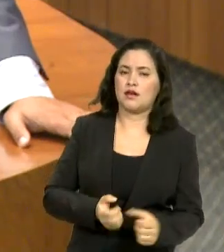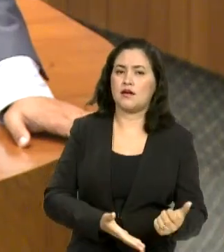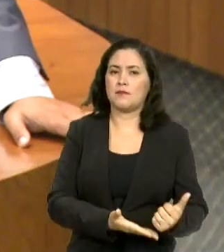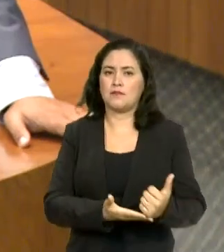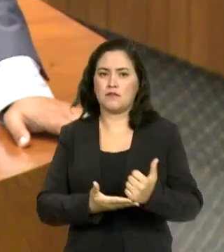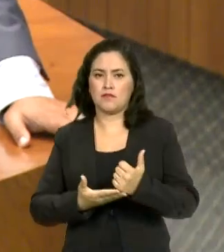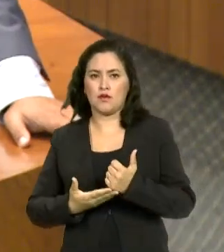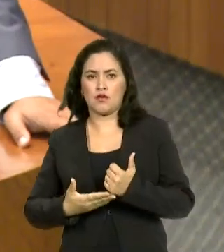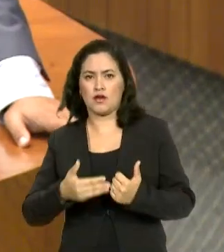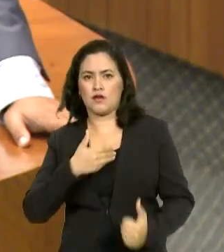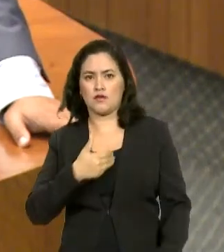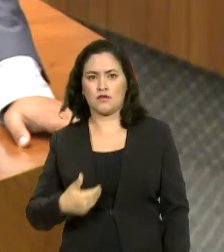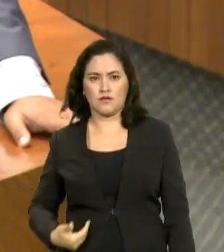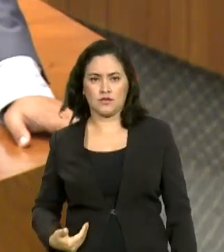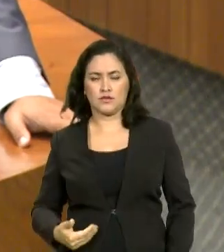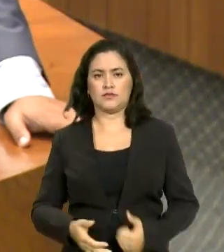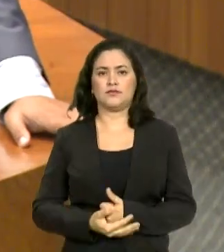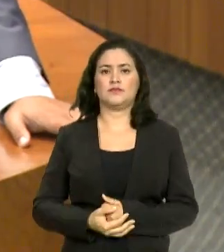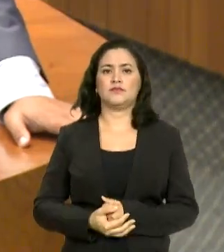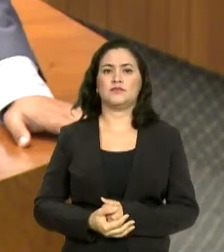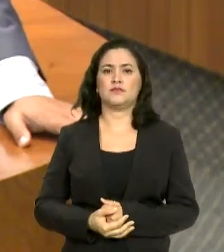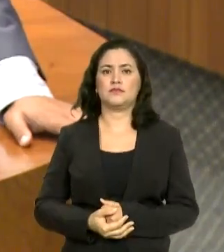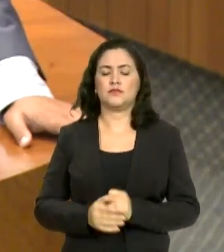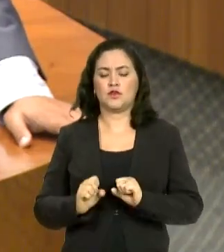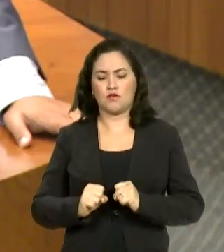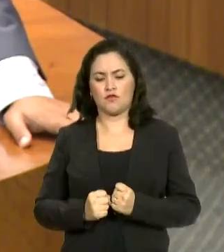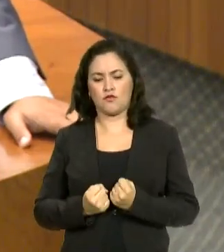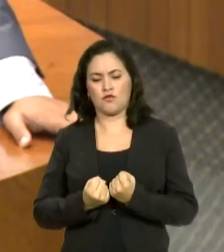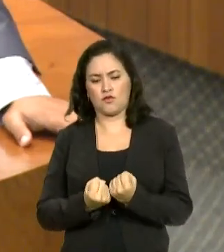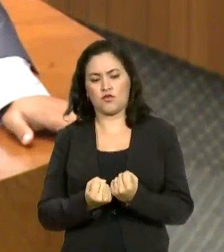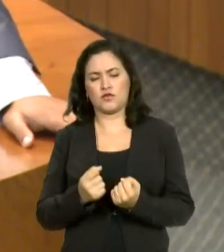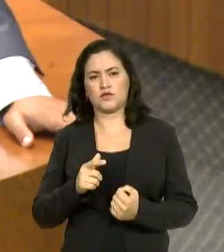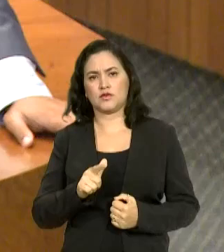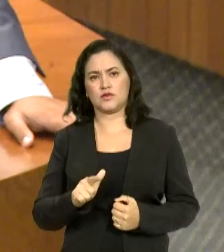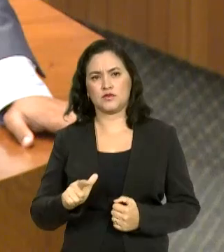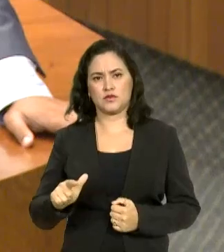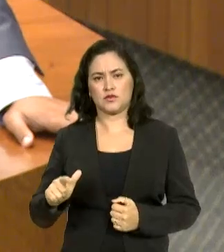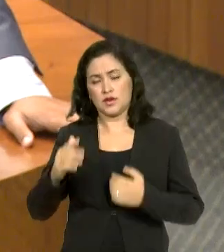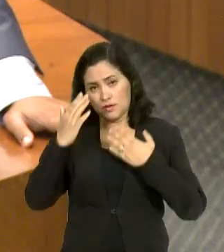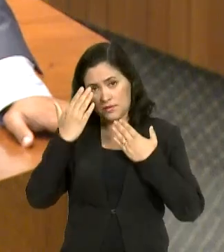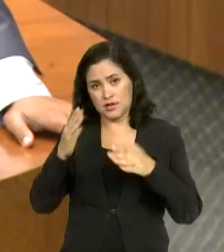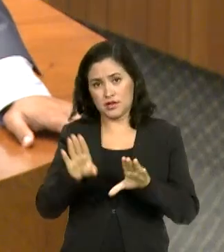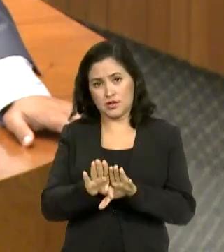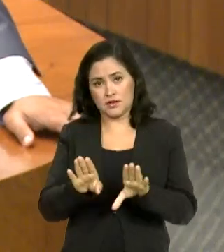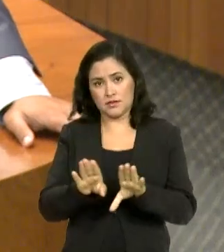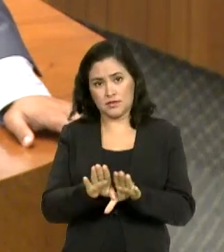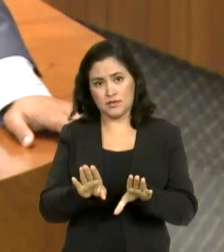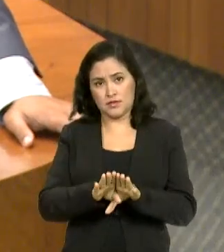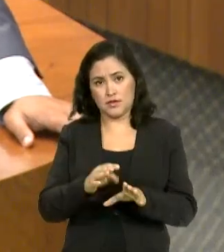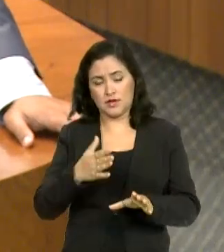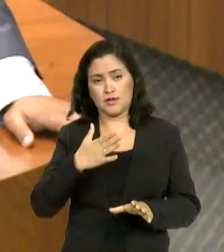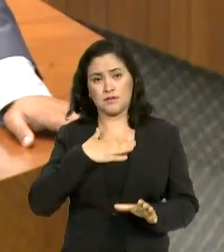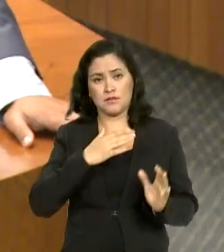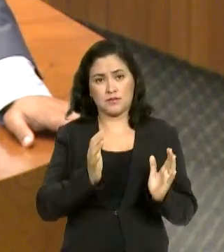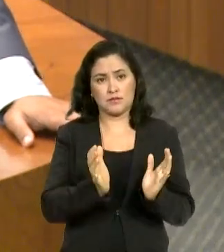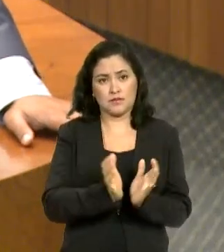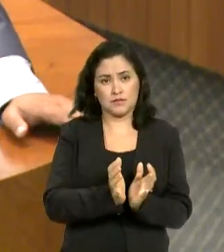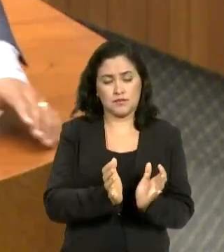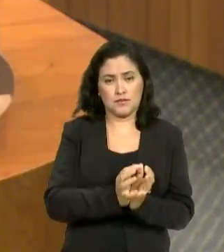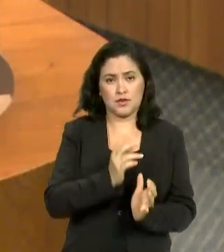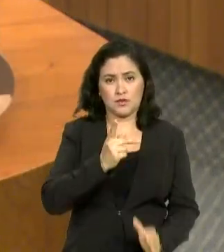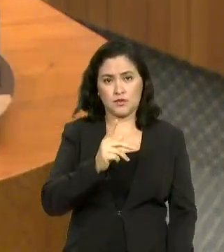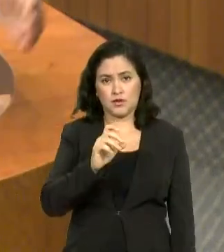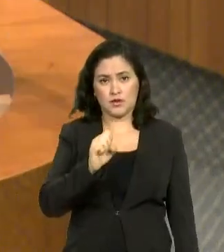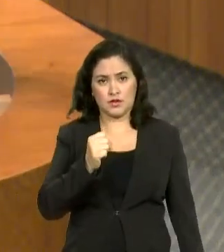governo, que nos deram força para continuar. Agradeço também ao meu partido, o PSB,